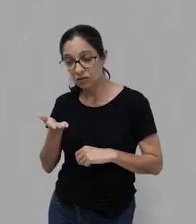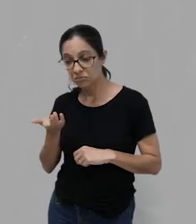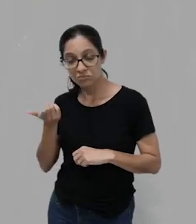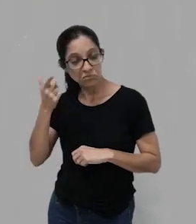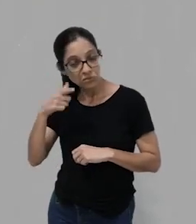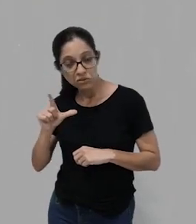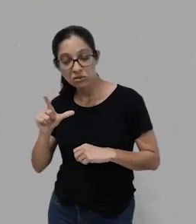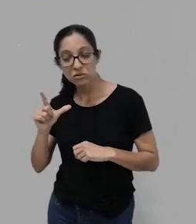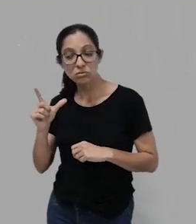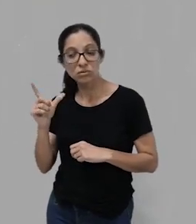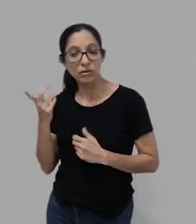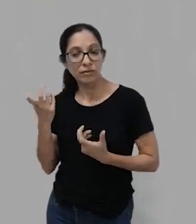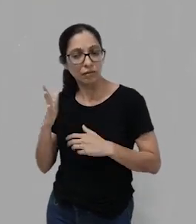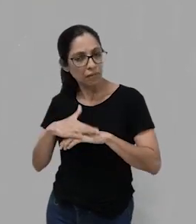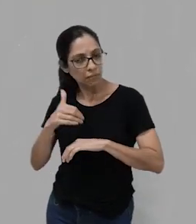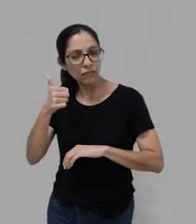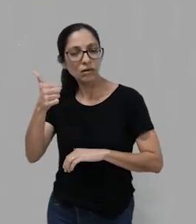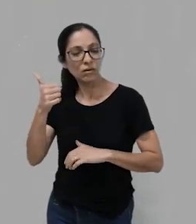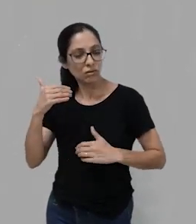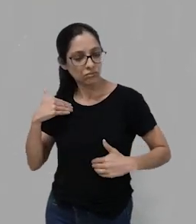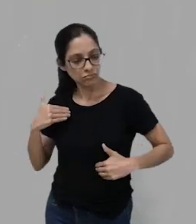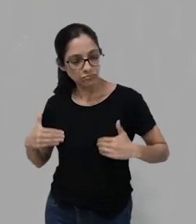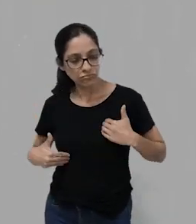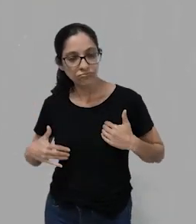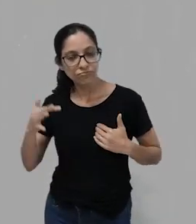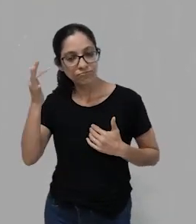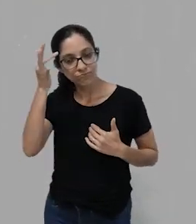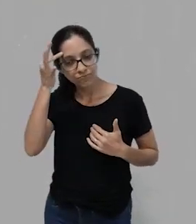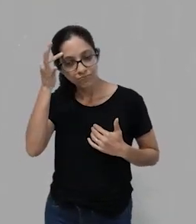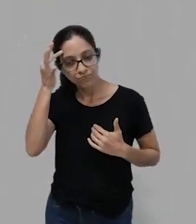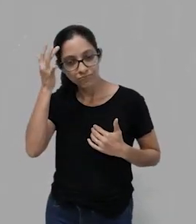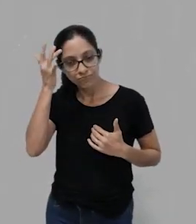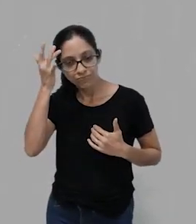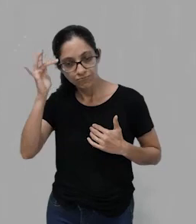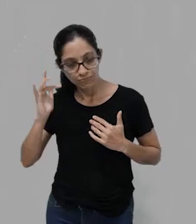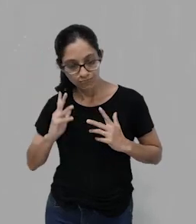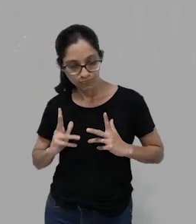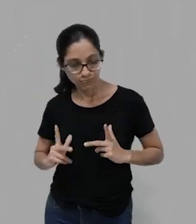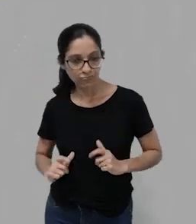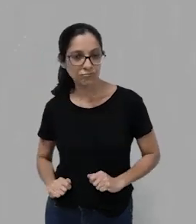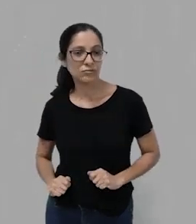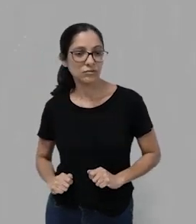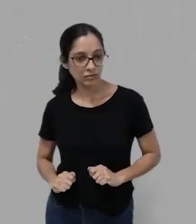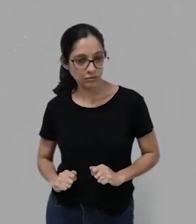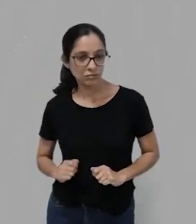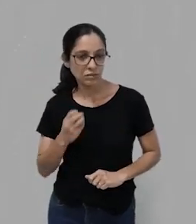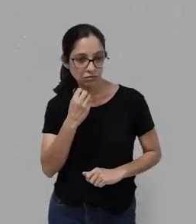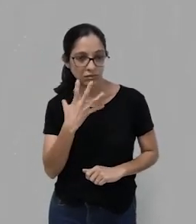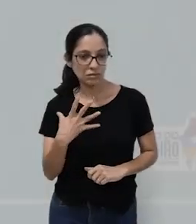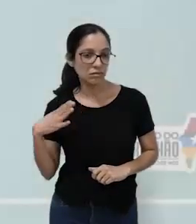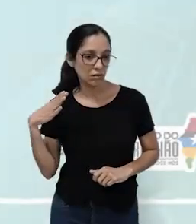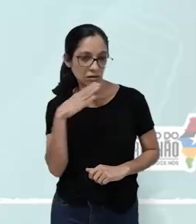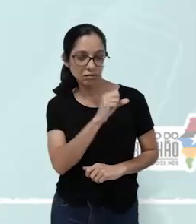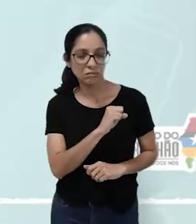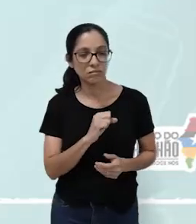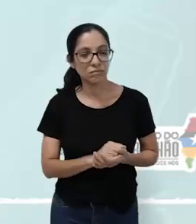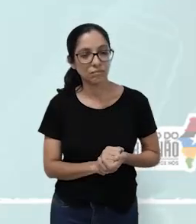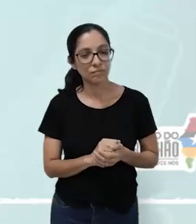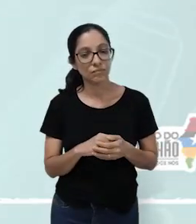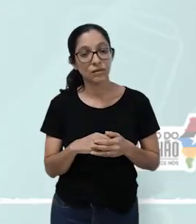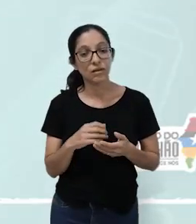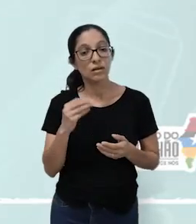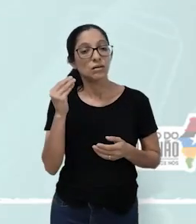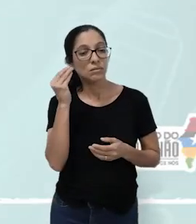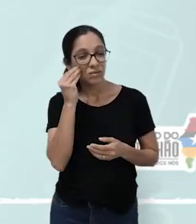que ele fez. Isso é o atleta estar bem condicionado, ele também recuperar de forma o quê? Rápida. Aí tem o teste